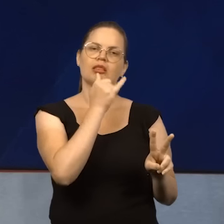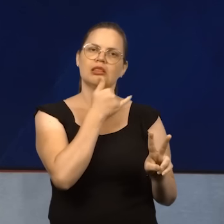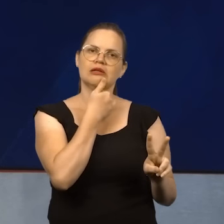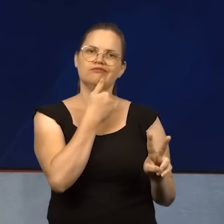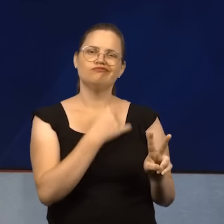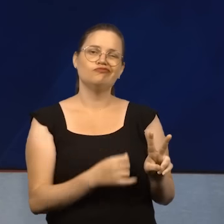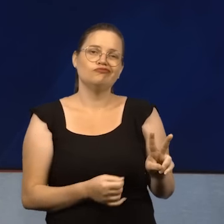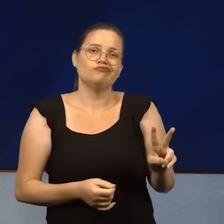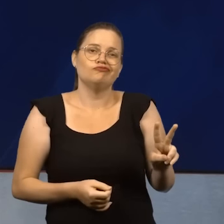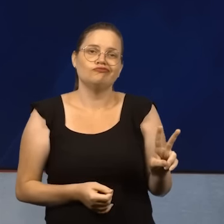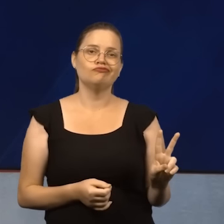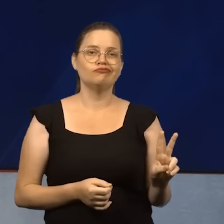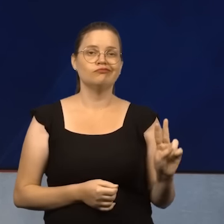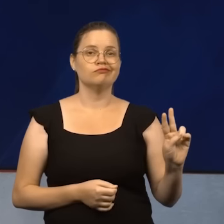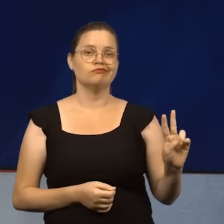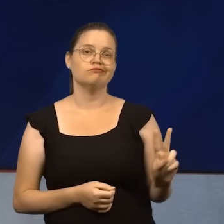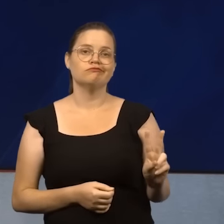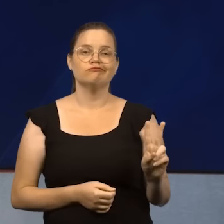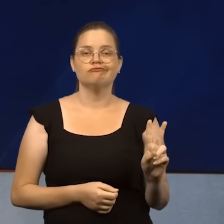desesperados,